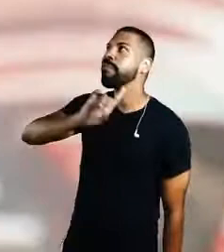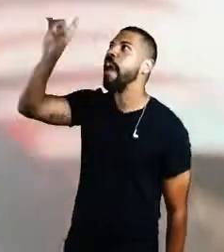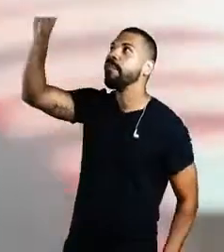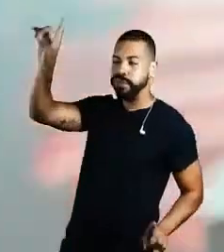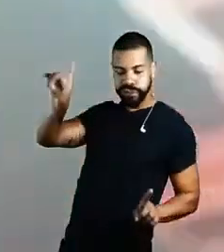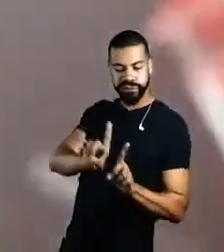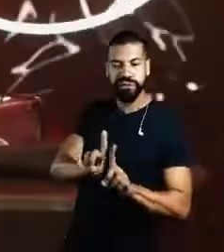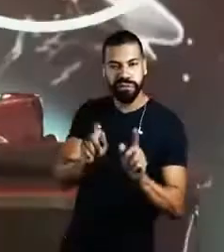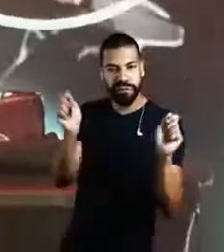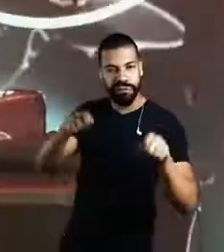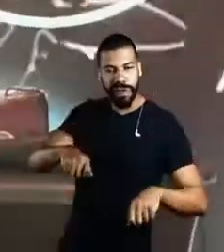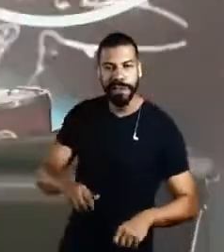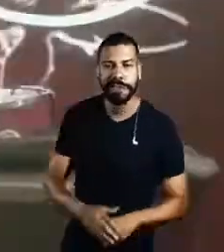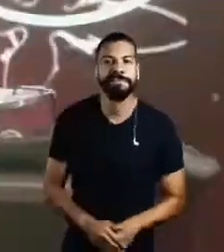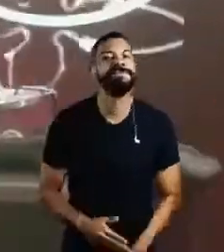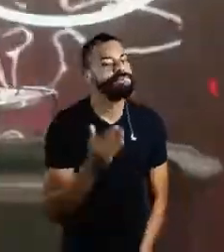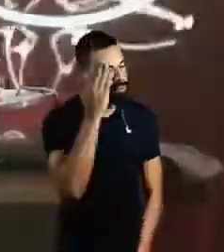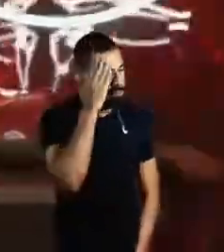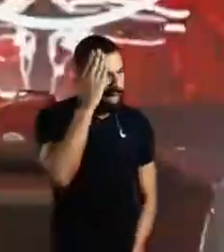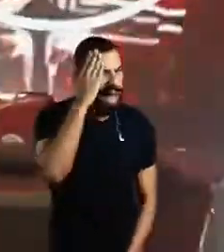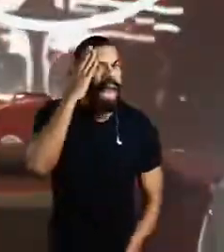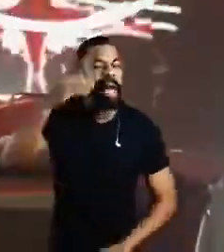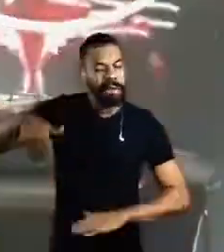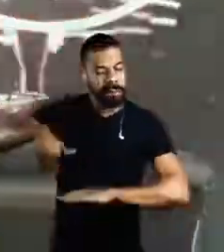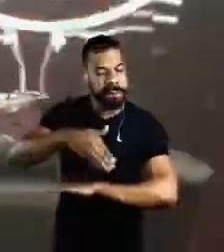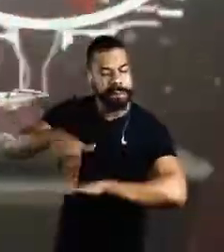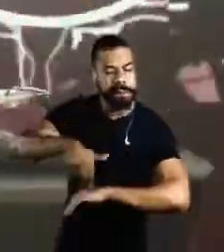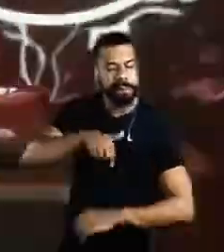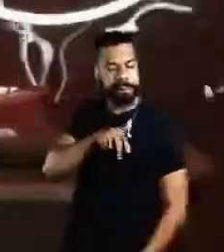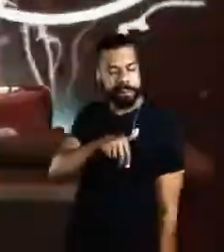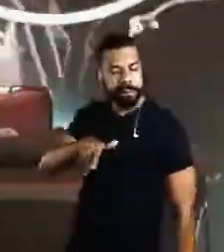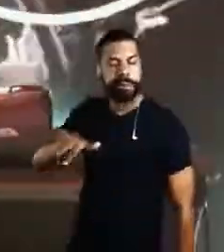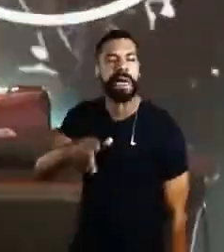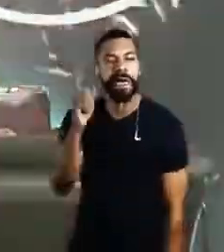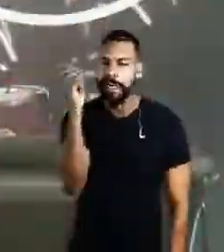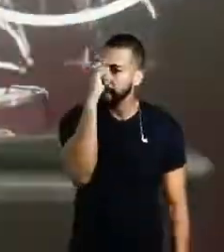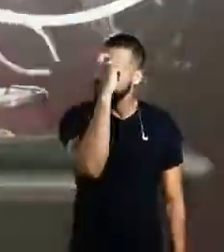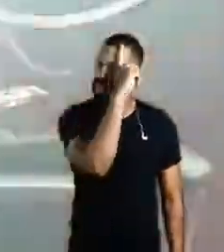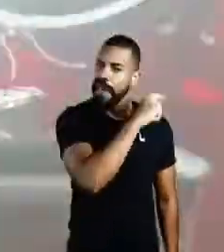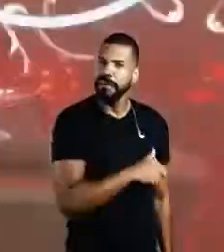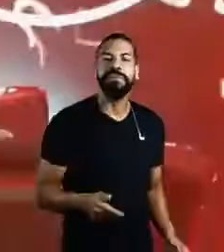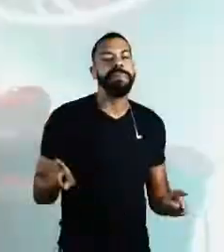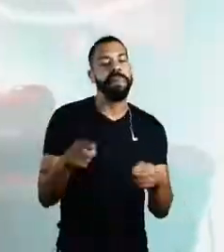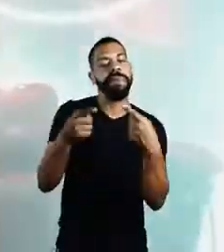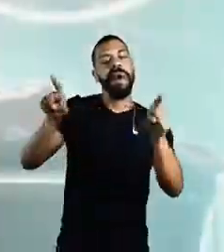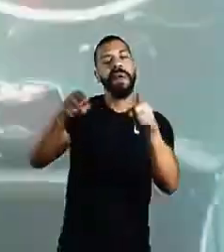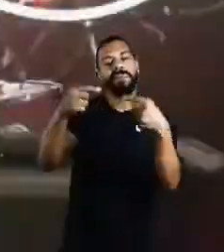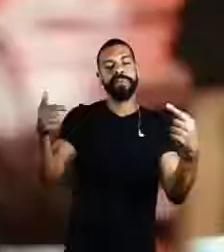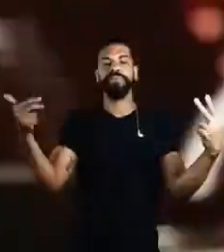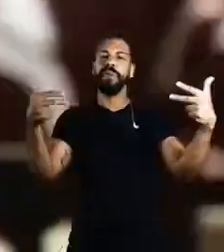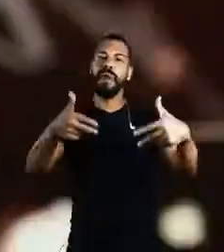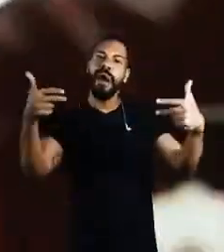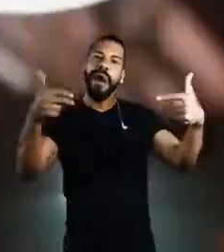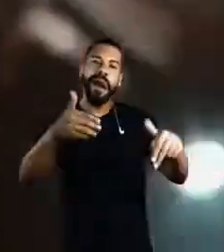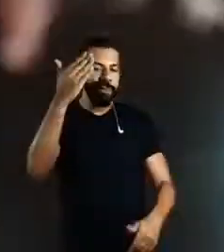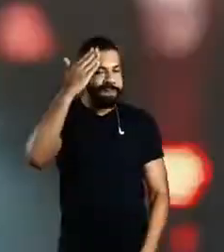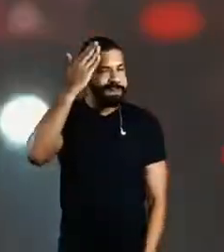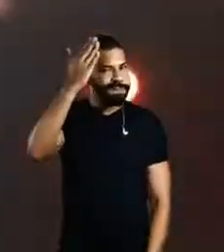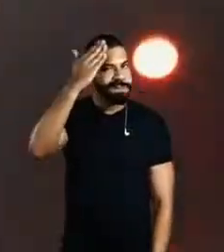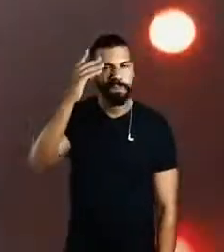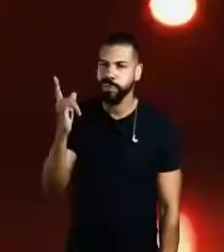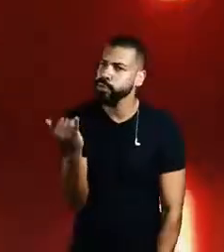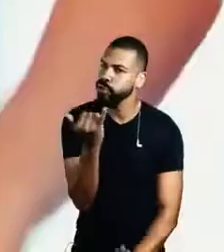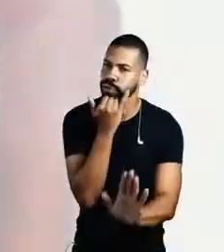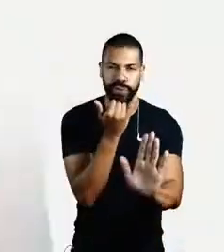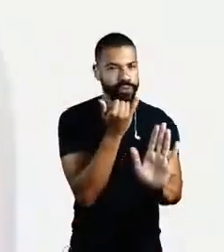estão com quem? Eu sei, a rua é difícil, eu sei. Eu sei, meu rap é fora da lei. Eu sei, desculpe, mas